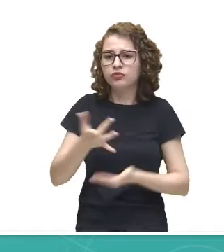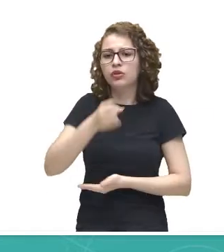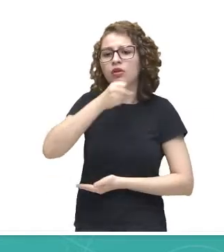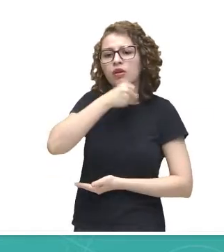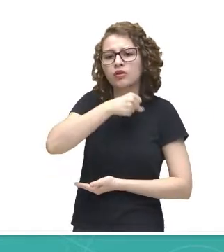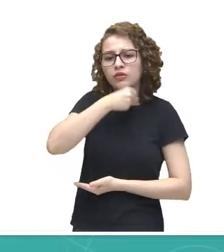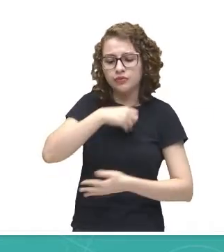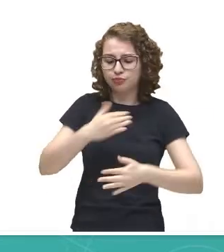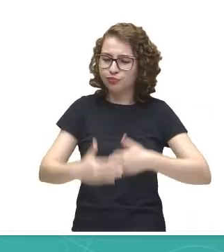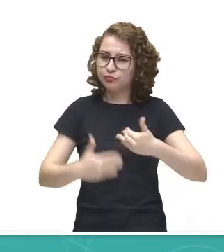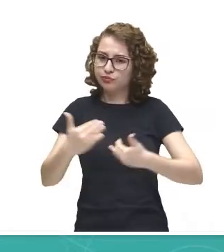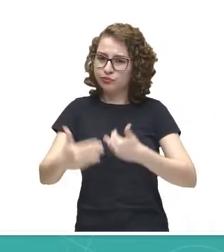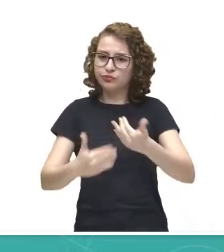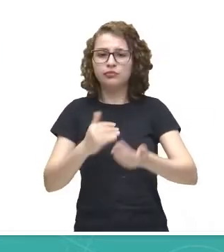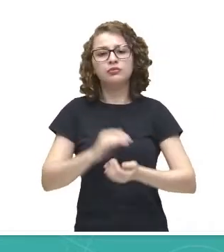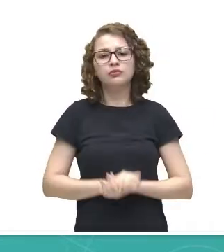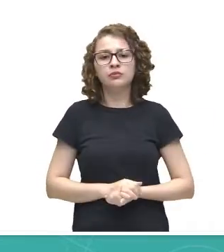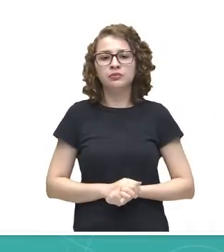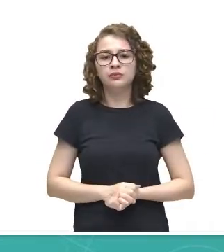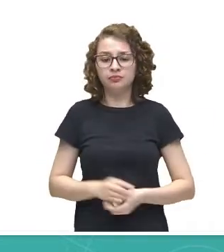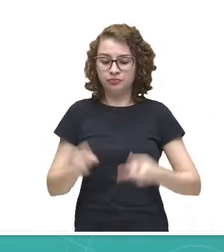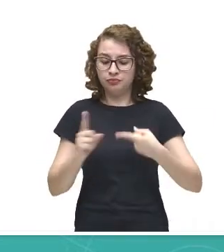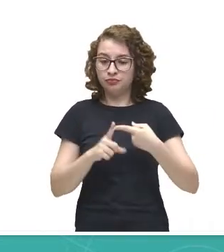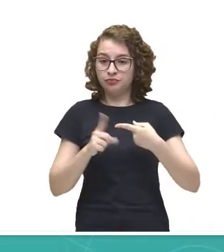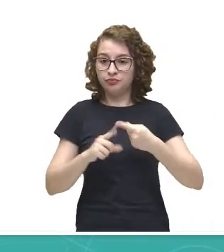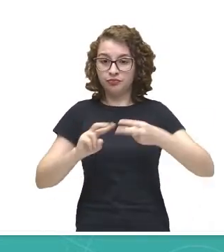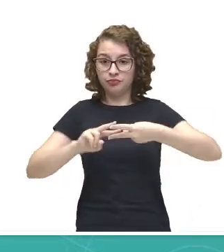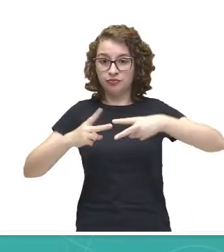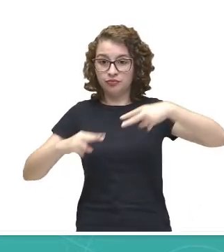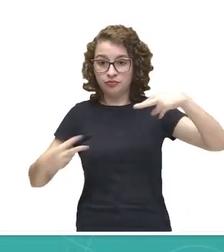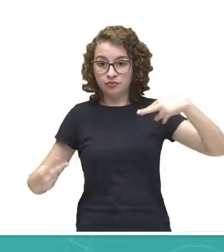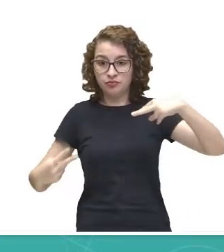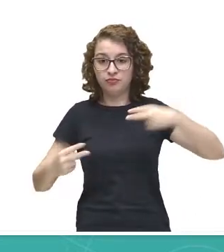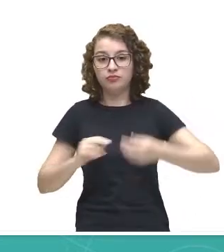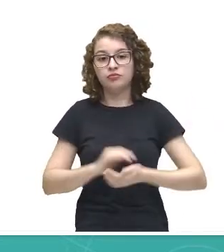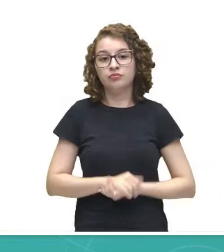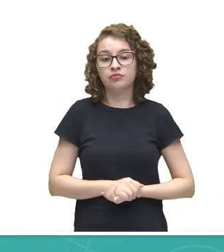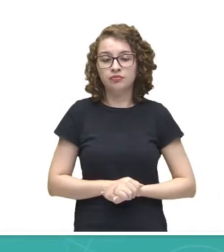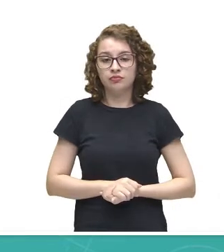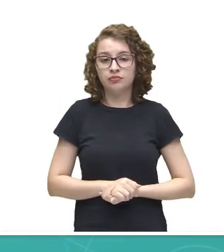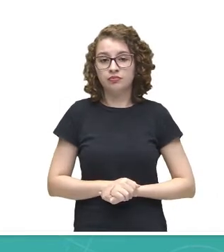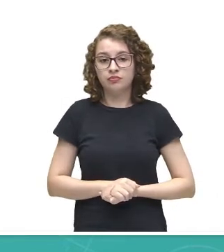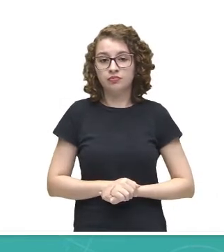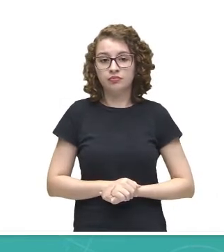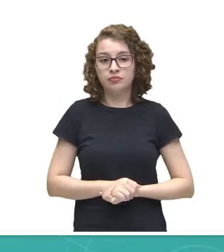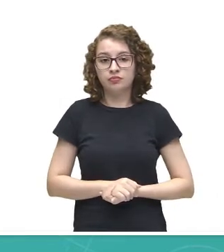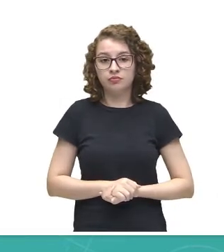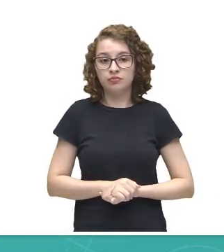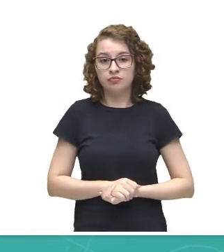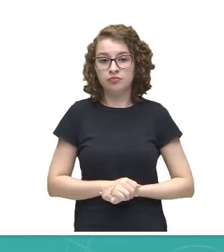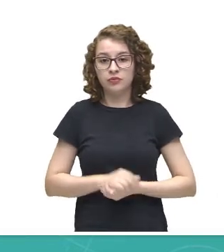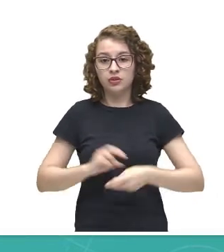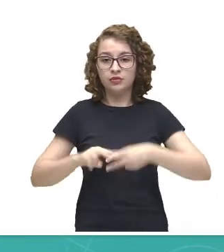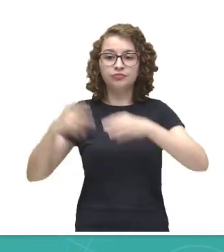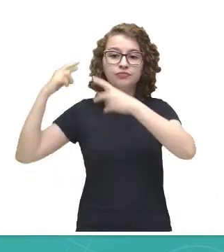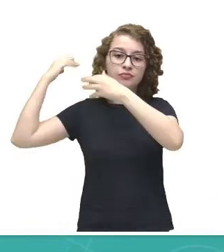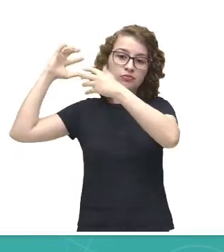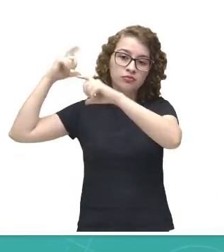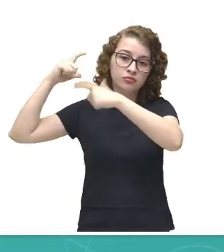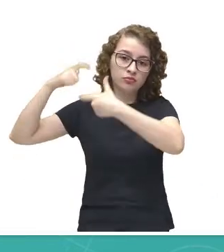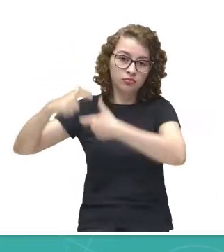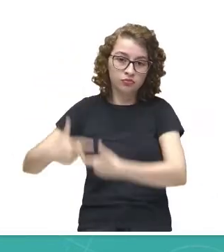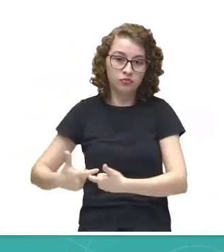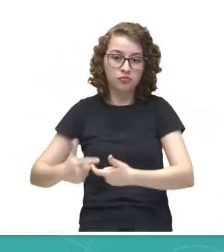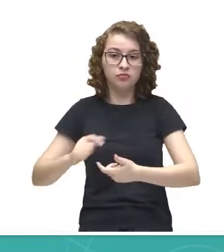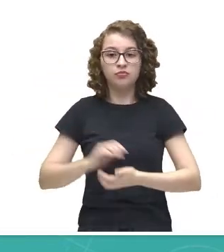de envelhecimento, que é a questão da genética, que está relacionado à hereditariedade, ou